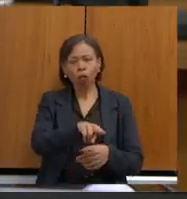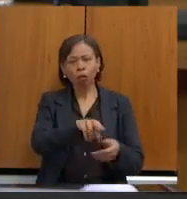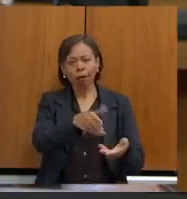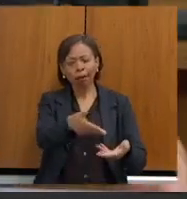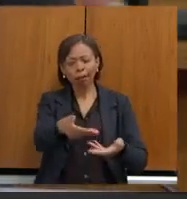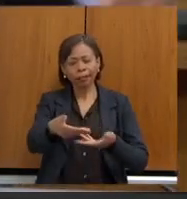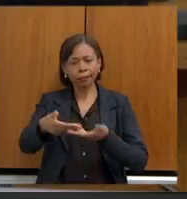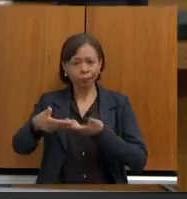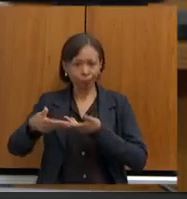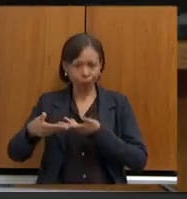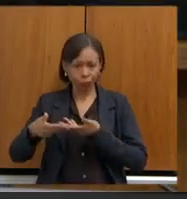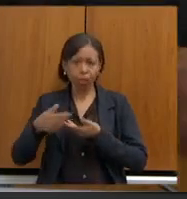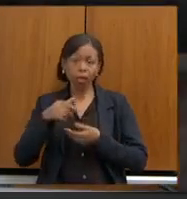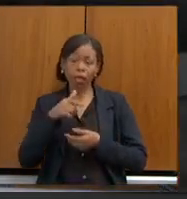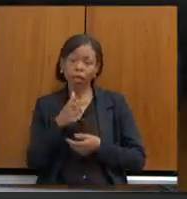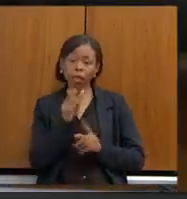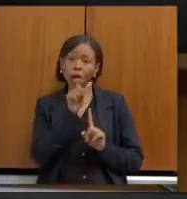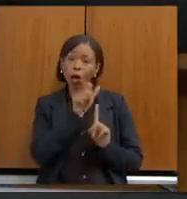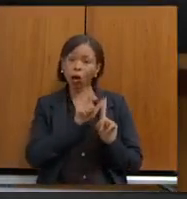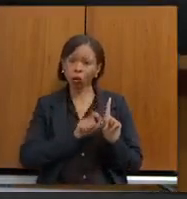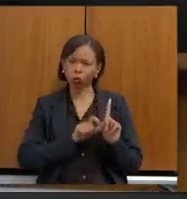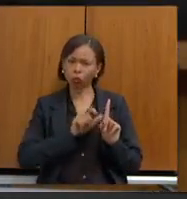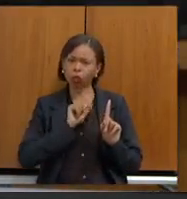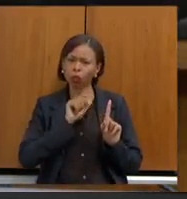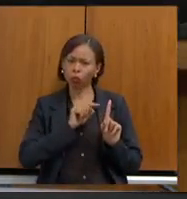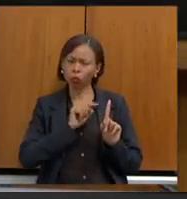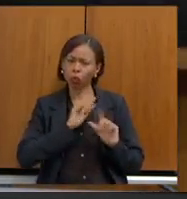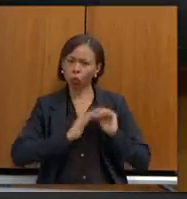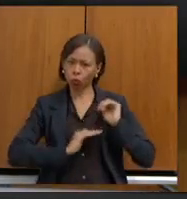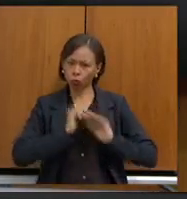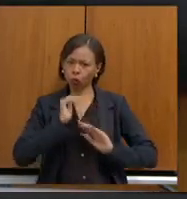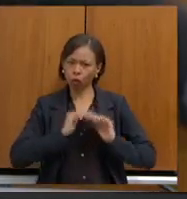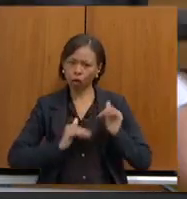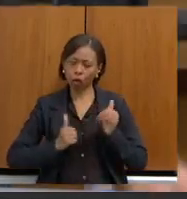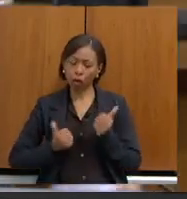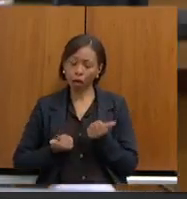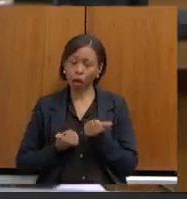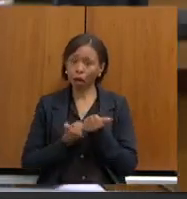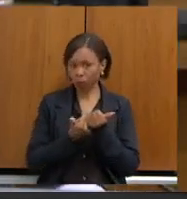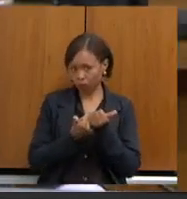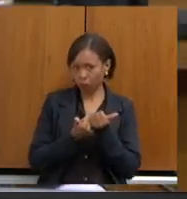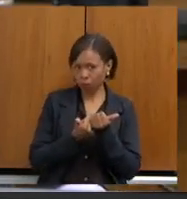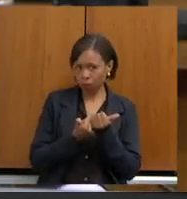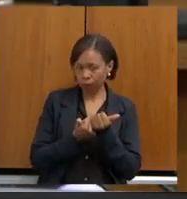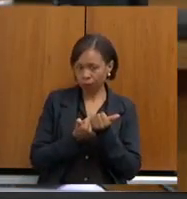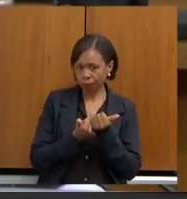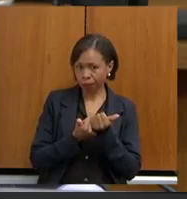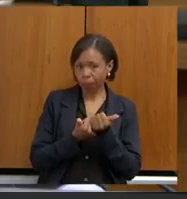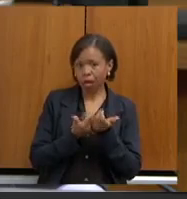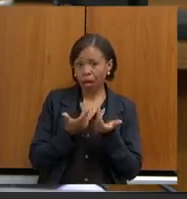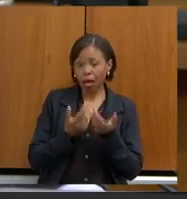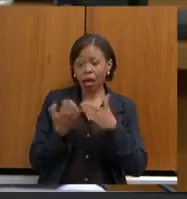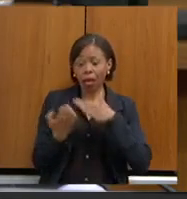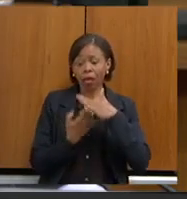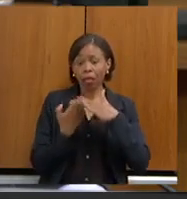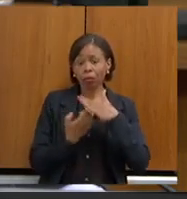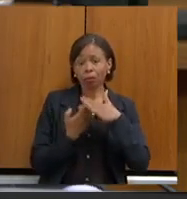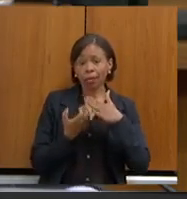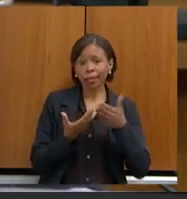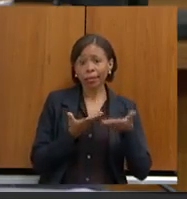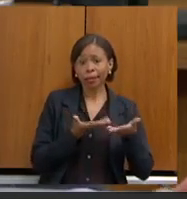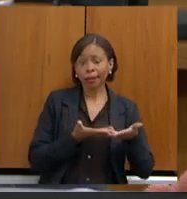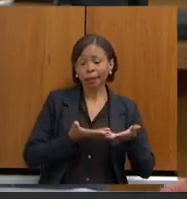empresas funerárias transferem o corpo para outro outra cidade para acontecer né Croácia